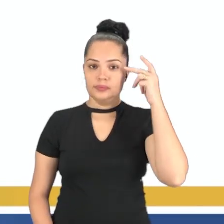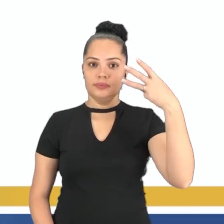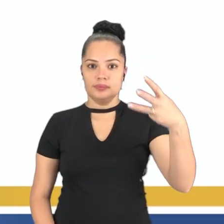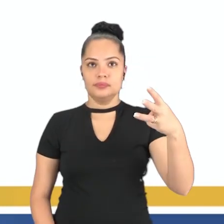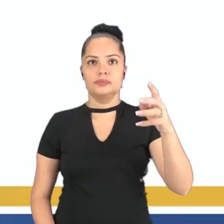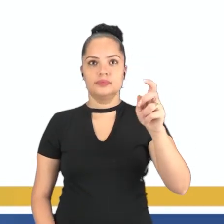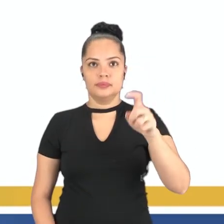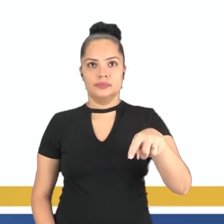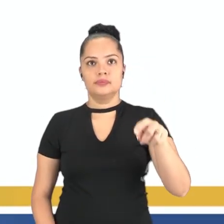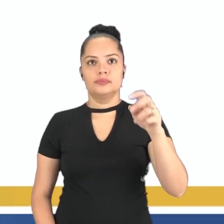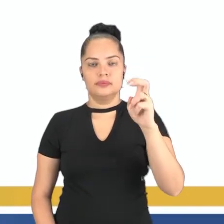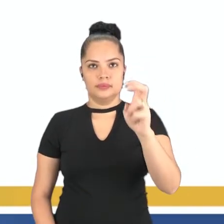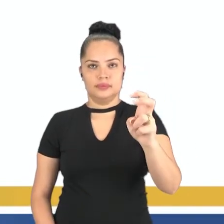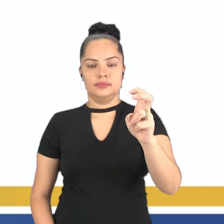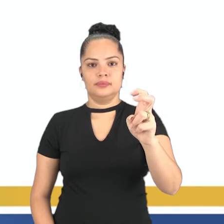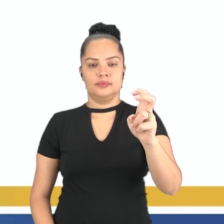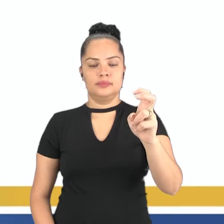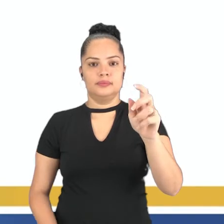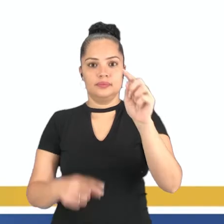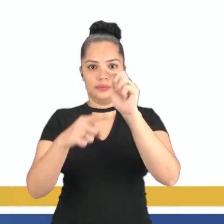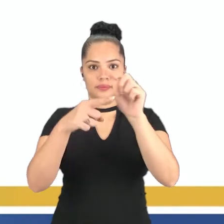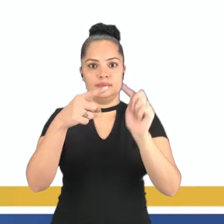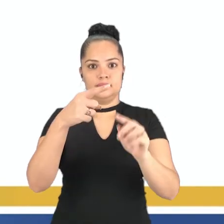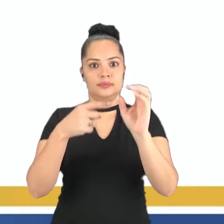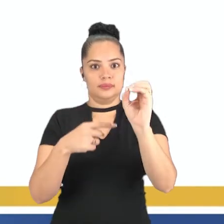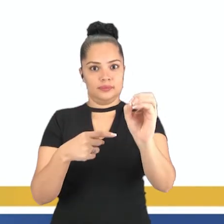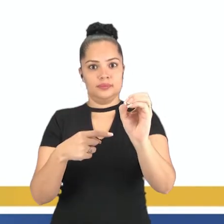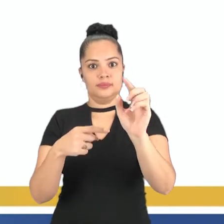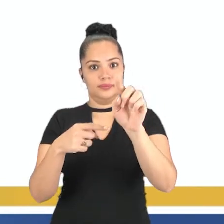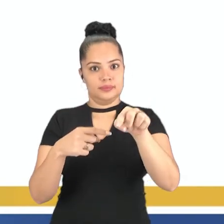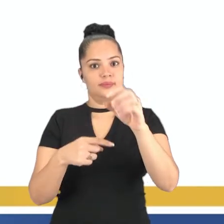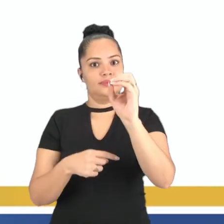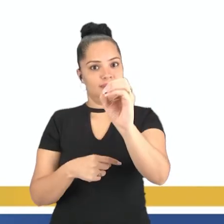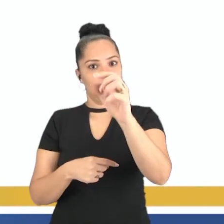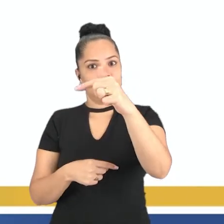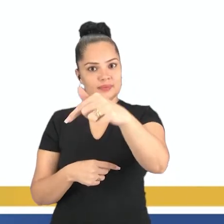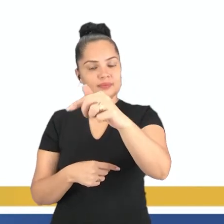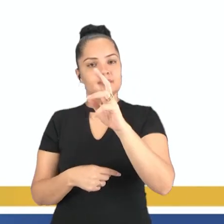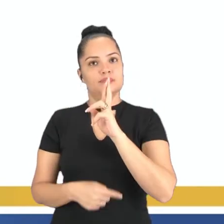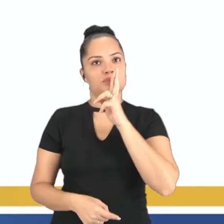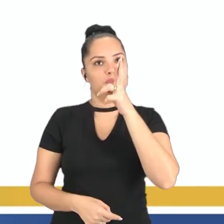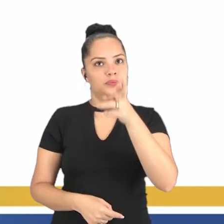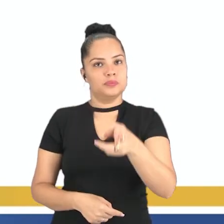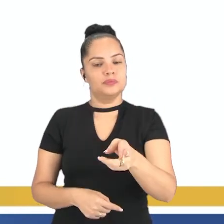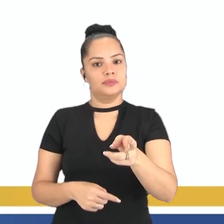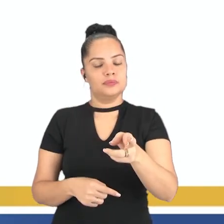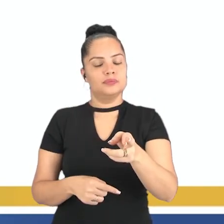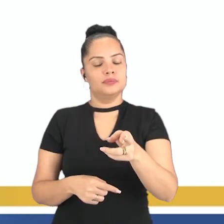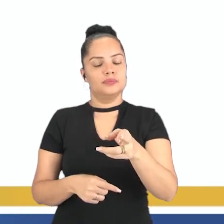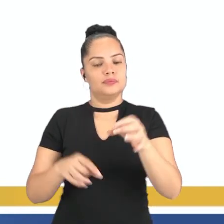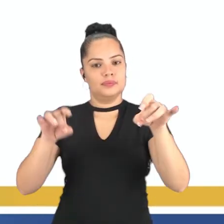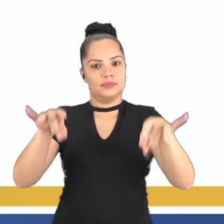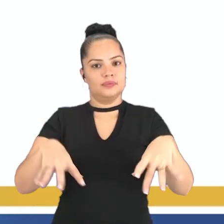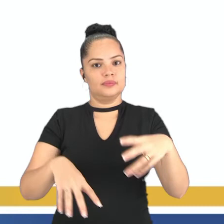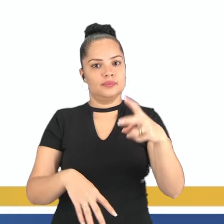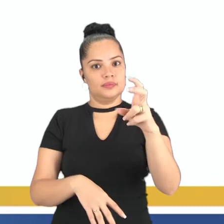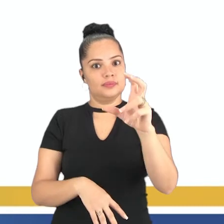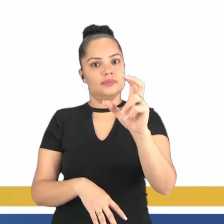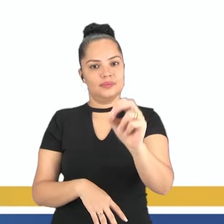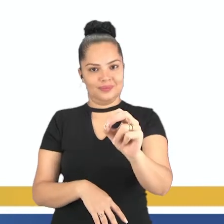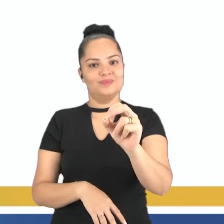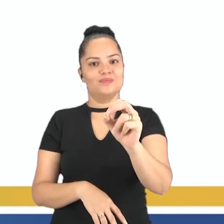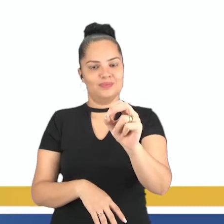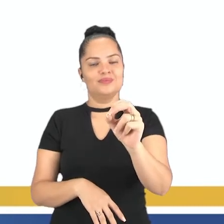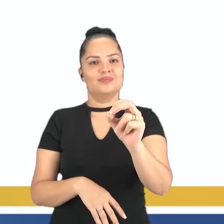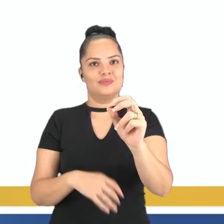3,5 dividido para 0,07 dá exatamente 50, ou seja, o 0,07